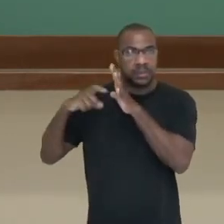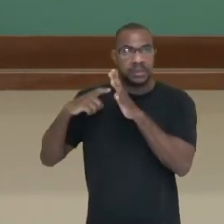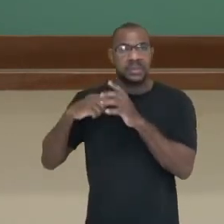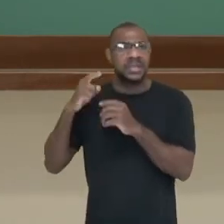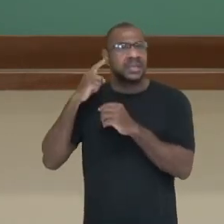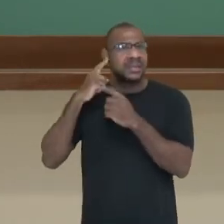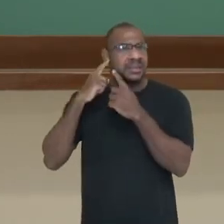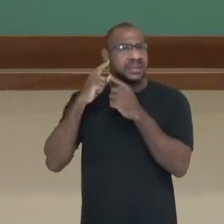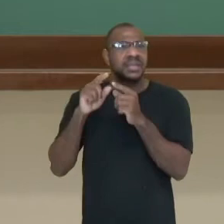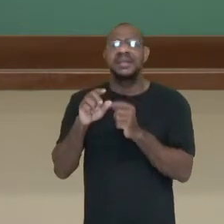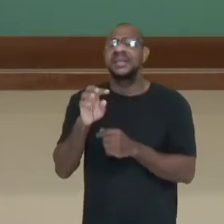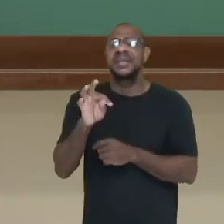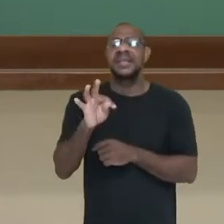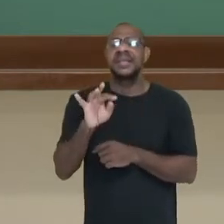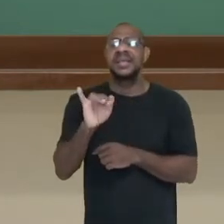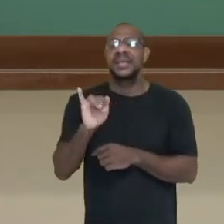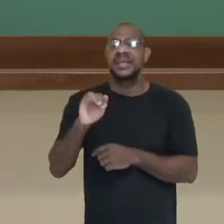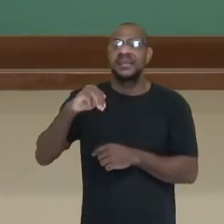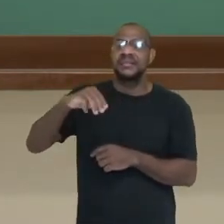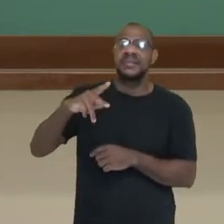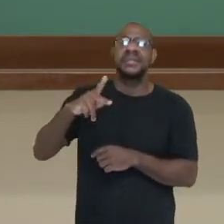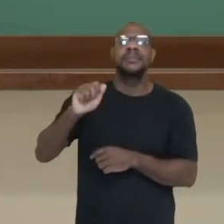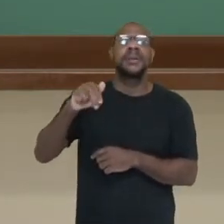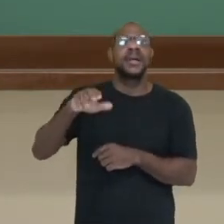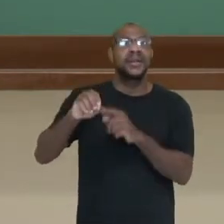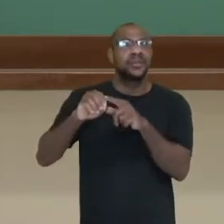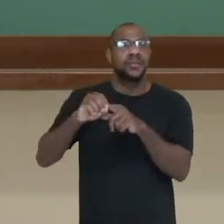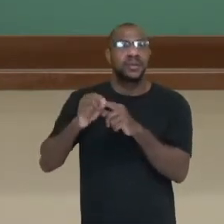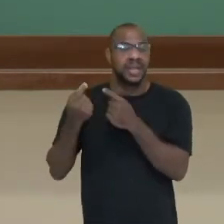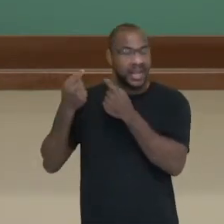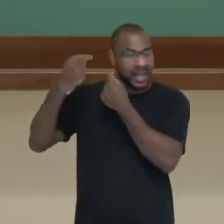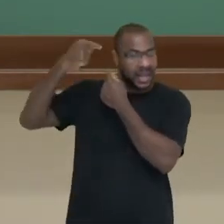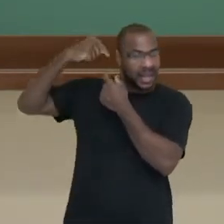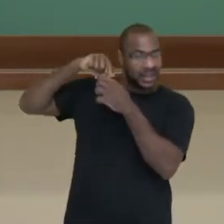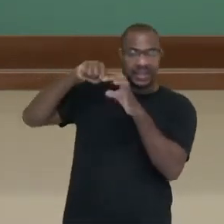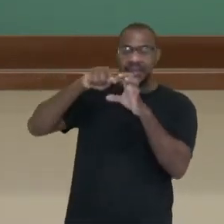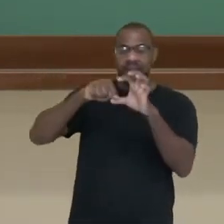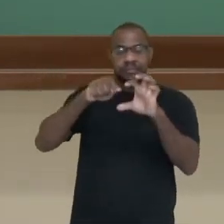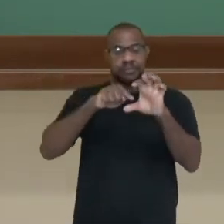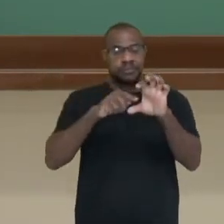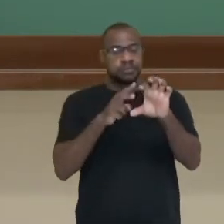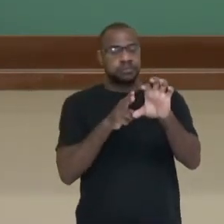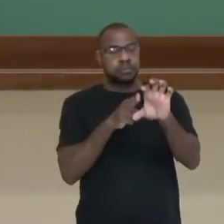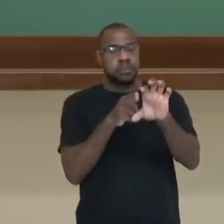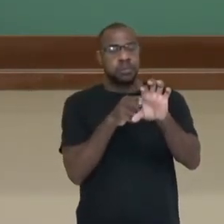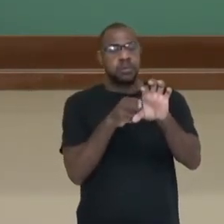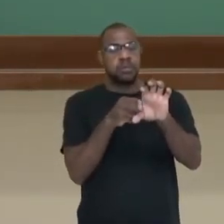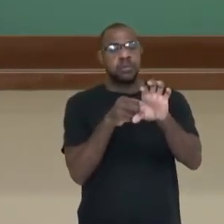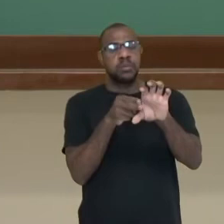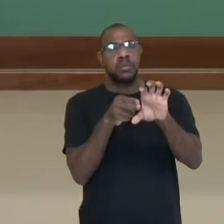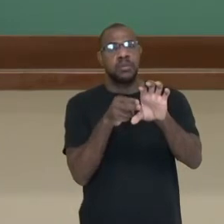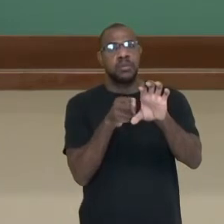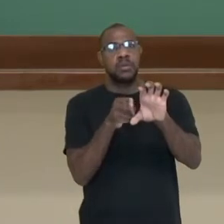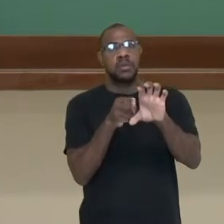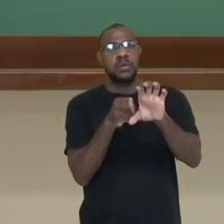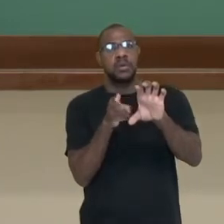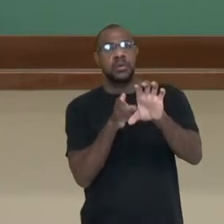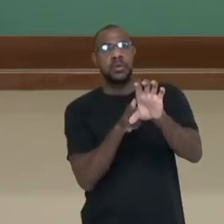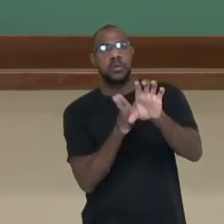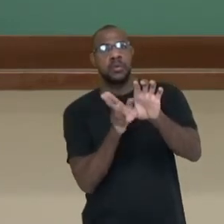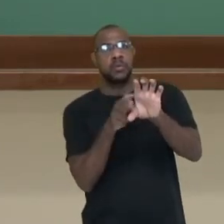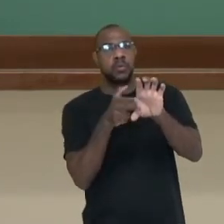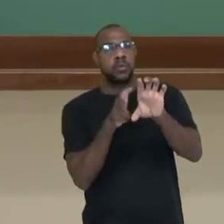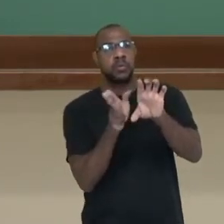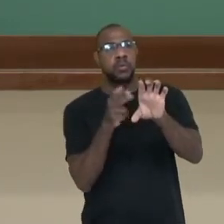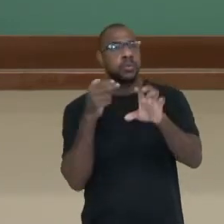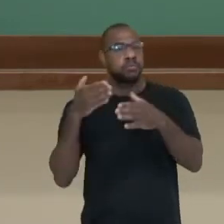uma membrana muito fina que também vibra. E chegou a energia, vai vibrar perto da minha orelha e ele vai acionar o meu tímpano e